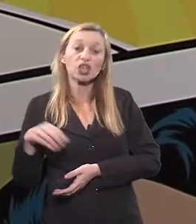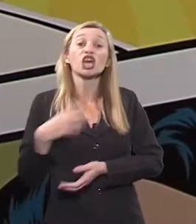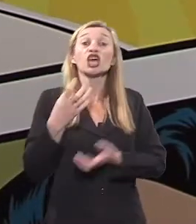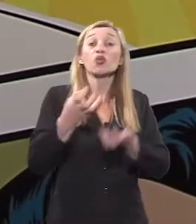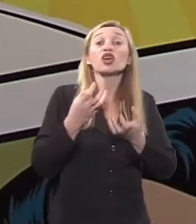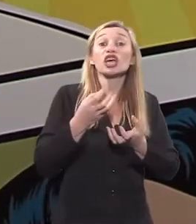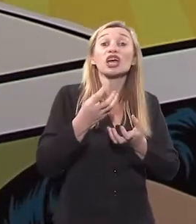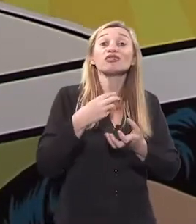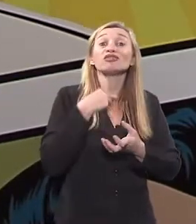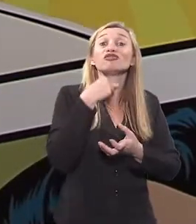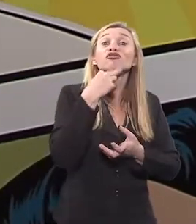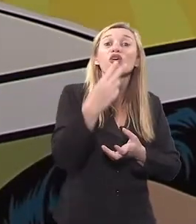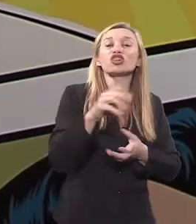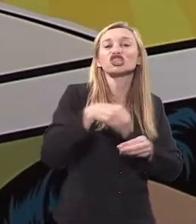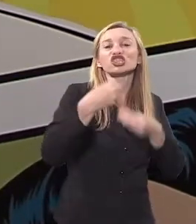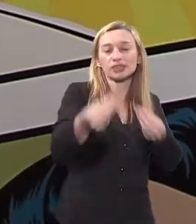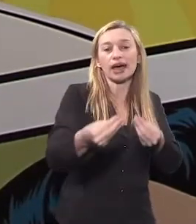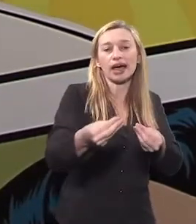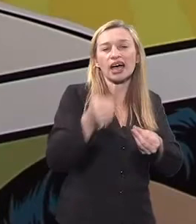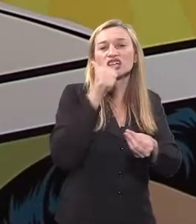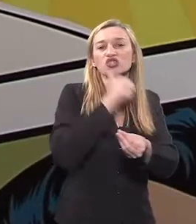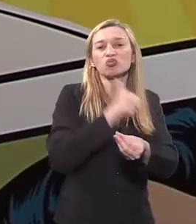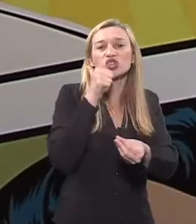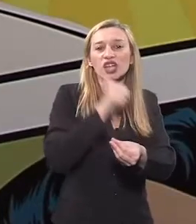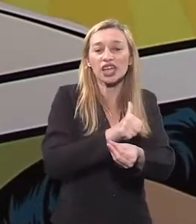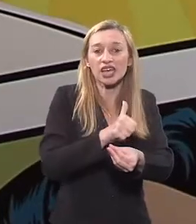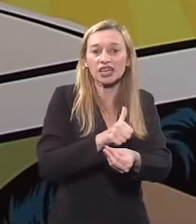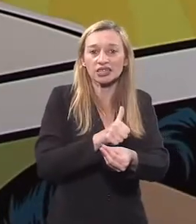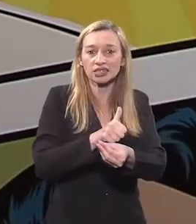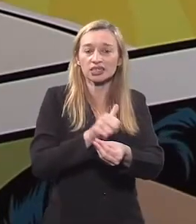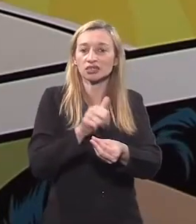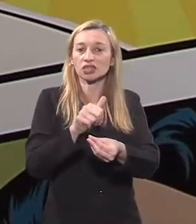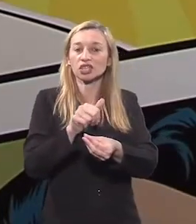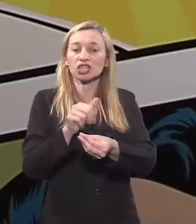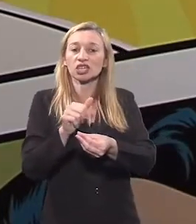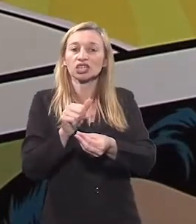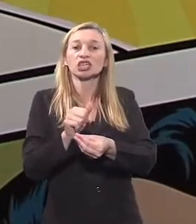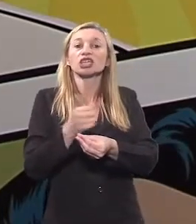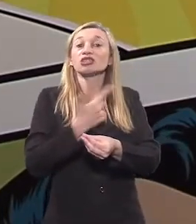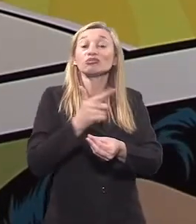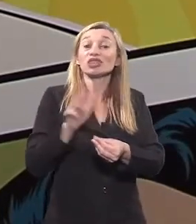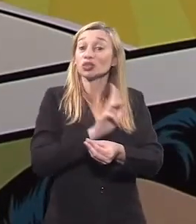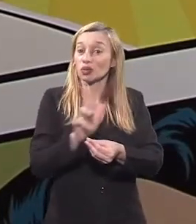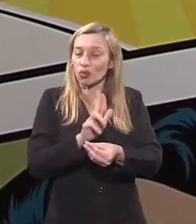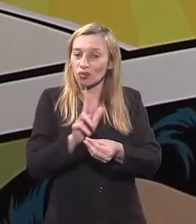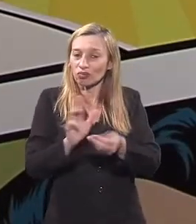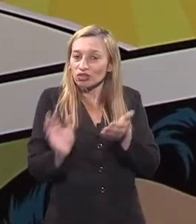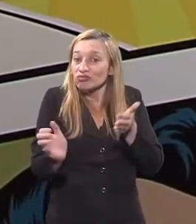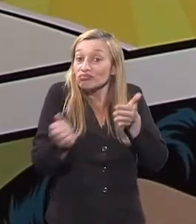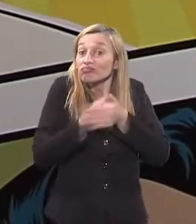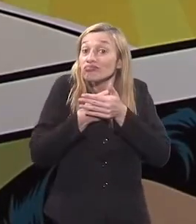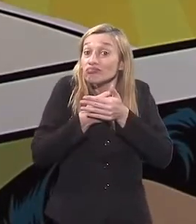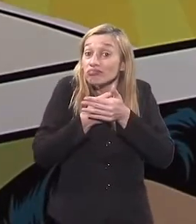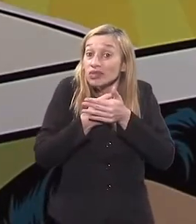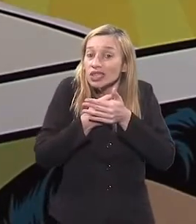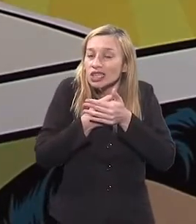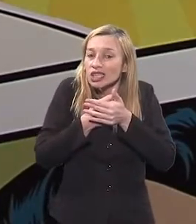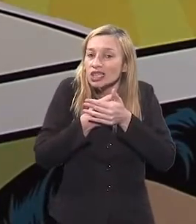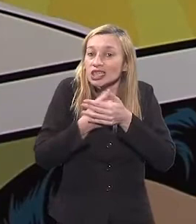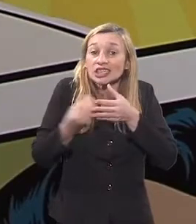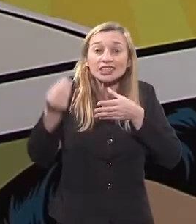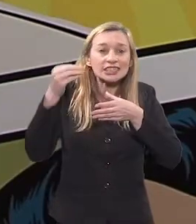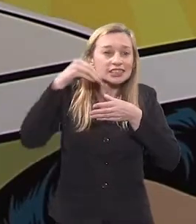eu quero dar voz a essas mulheres anônimas que estão por aí,